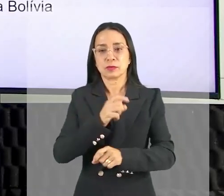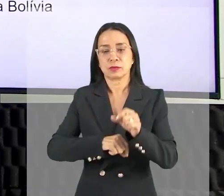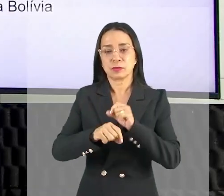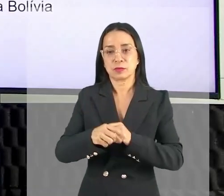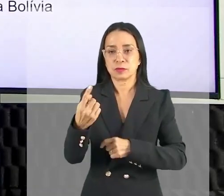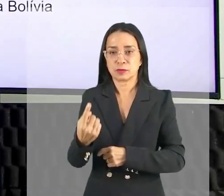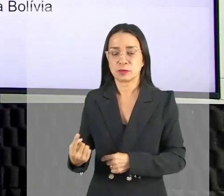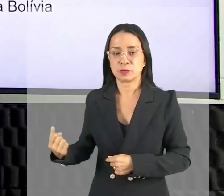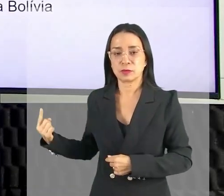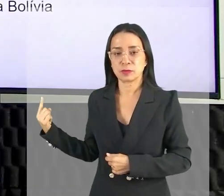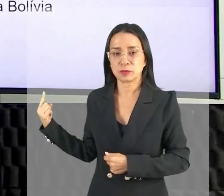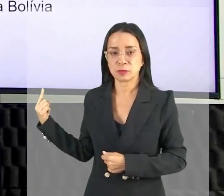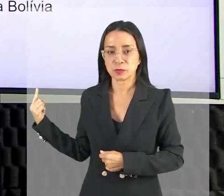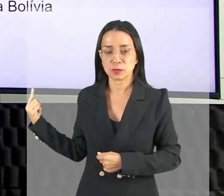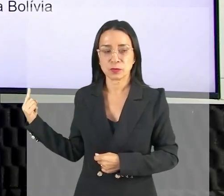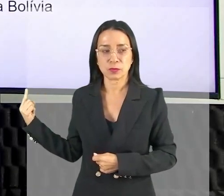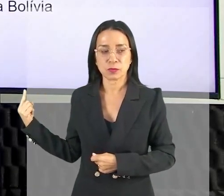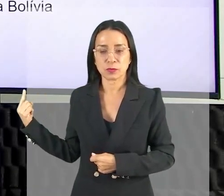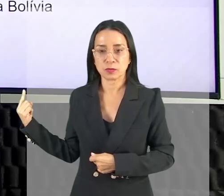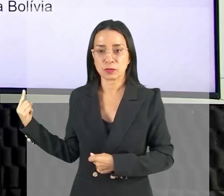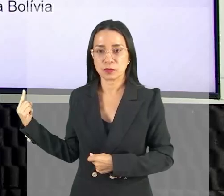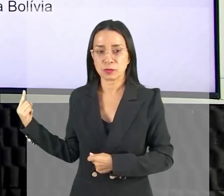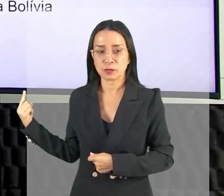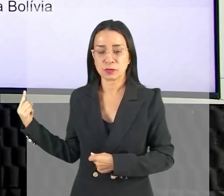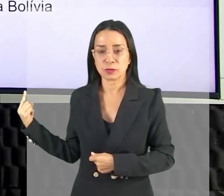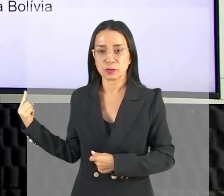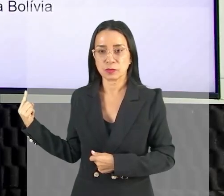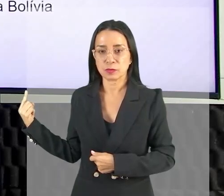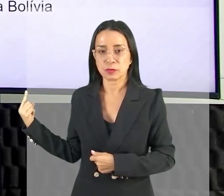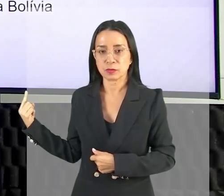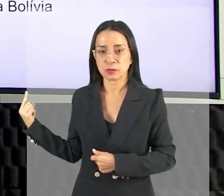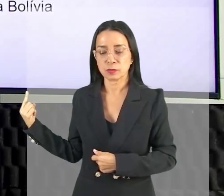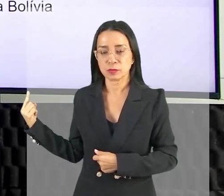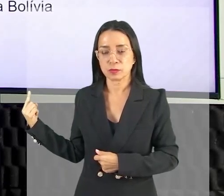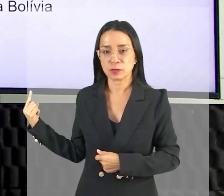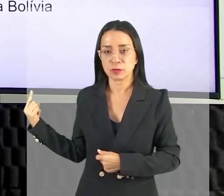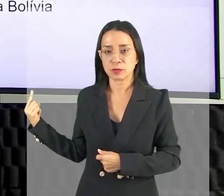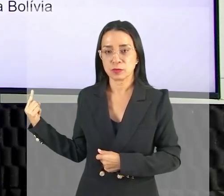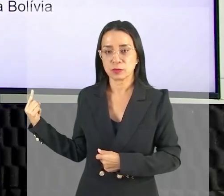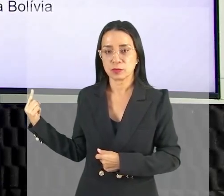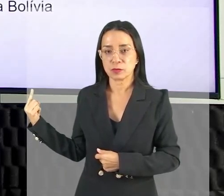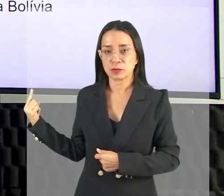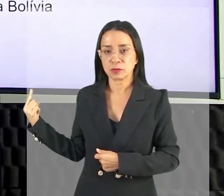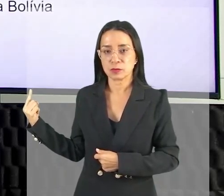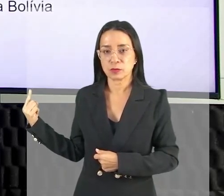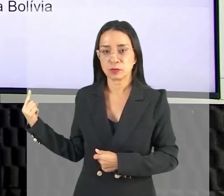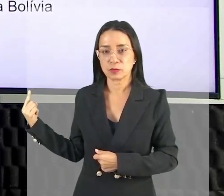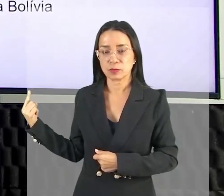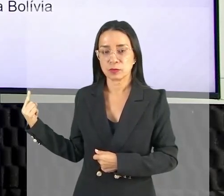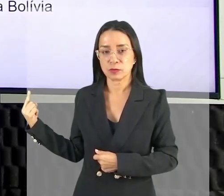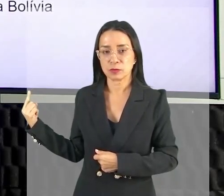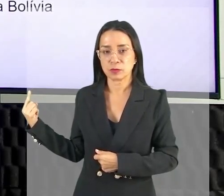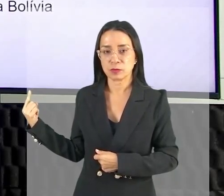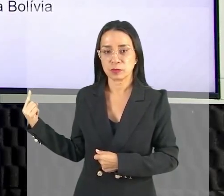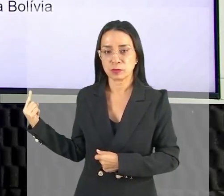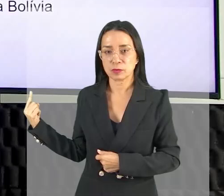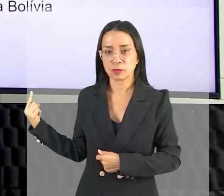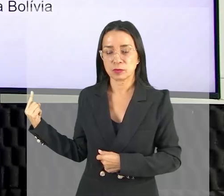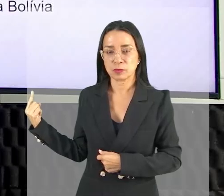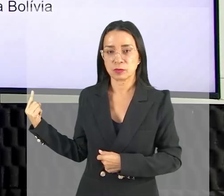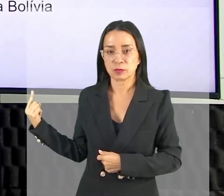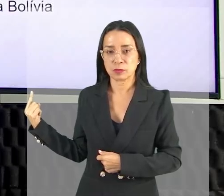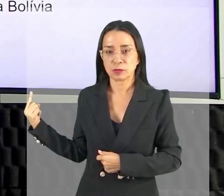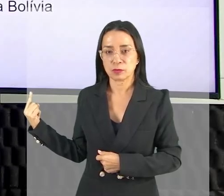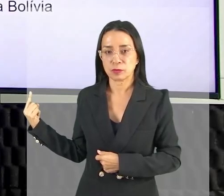que respiramos torna-se cada vez mais rarefeito à medida que aumentamos a altitude, né? Pessoas que